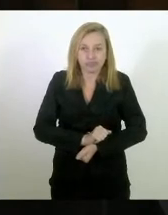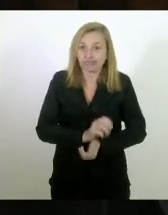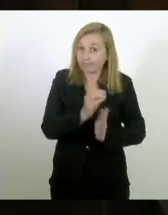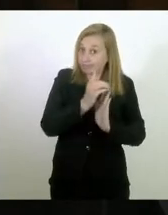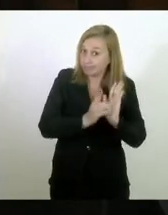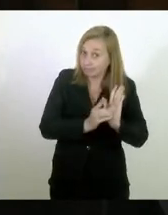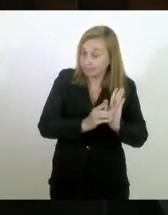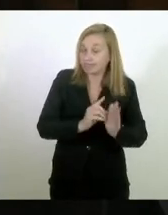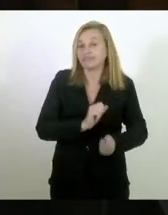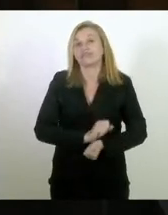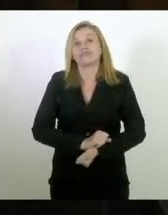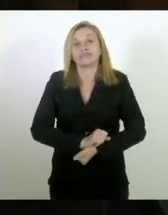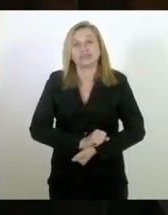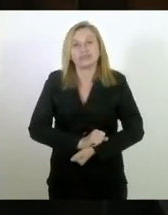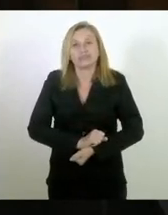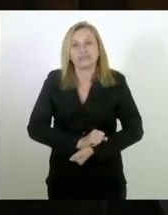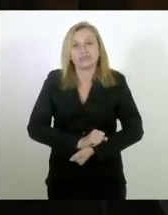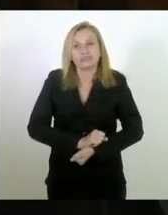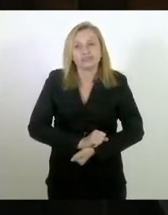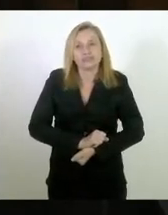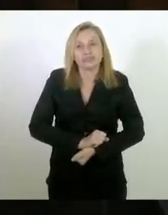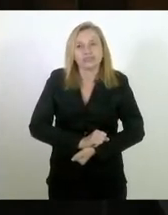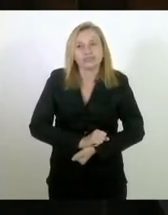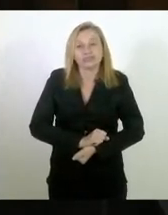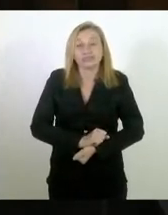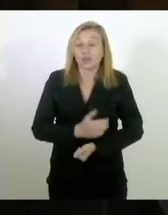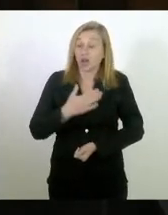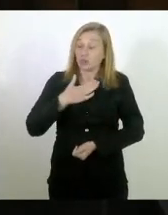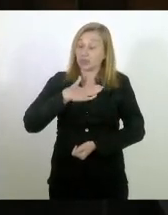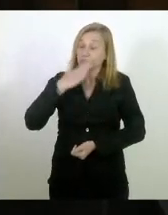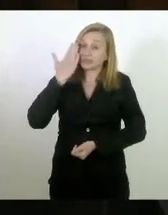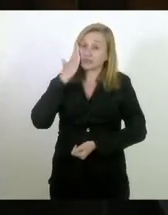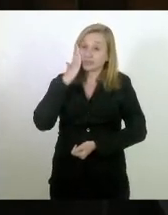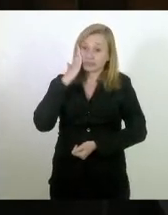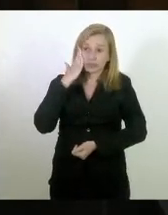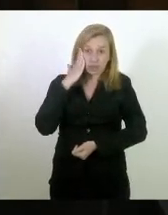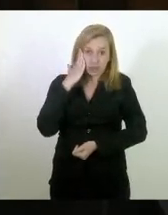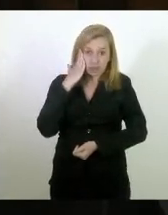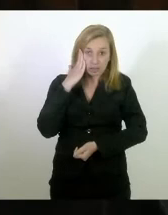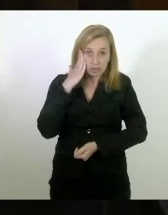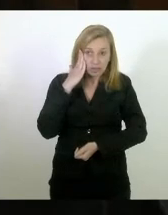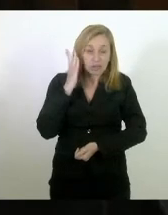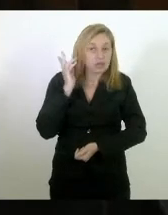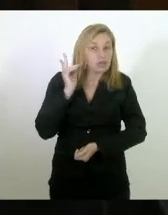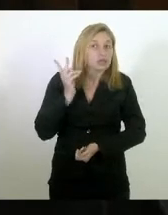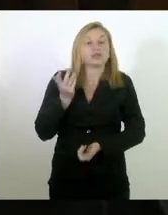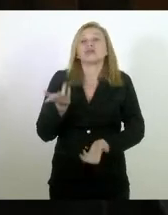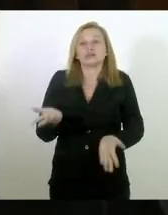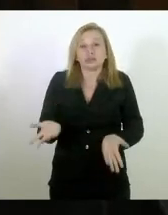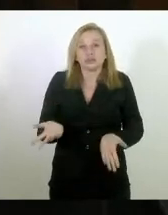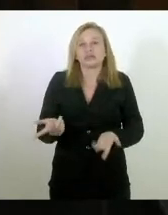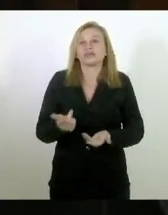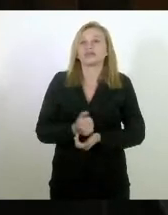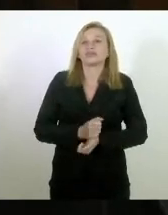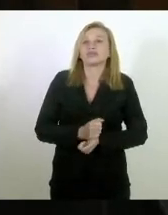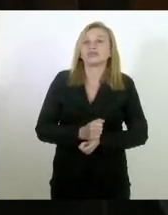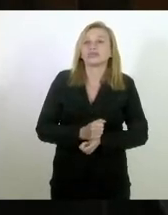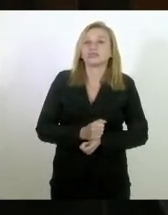decreto É porque no meu entendimento apesar de haver a jurisprudência